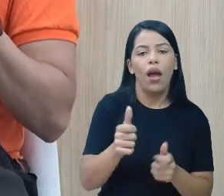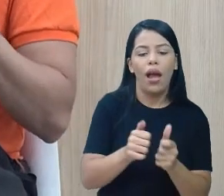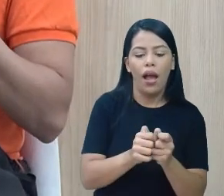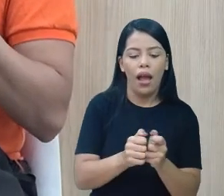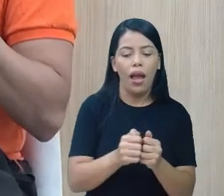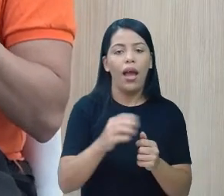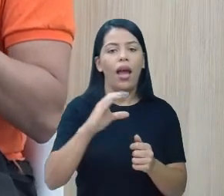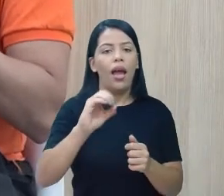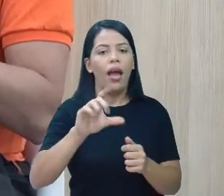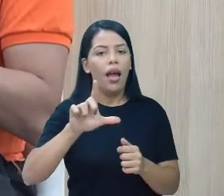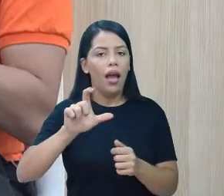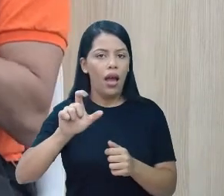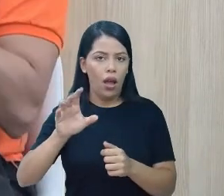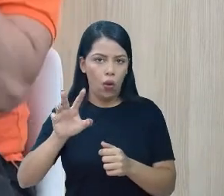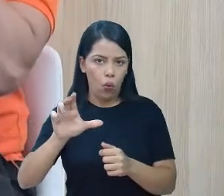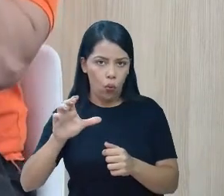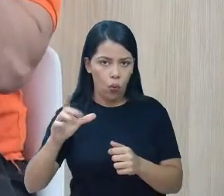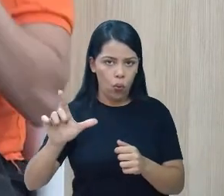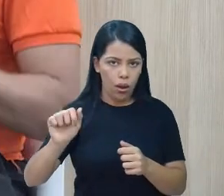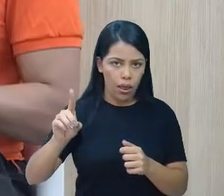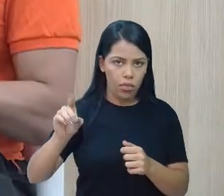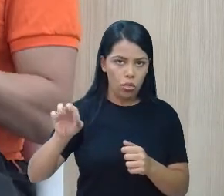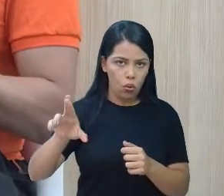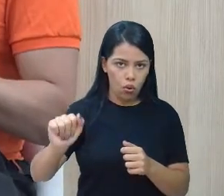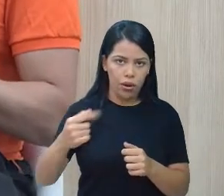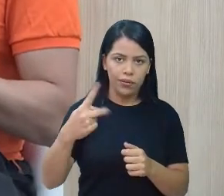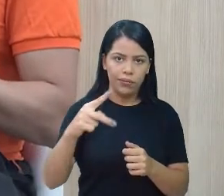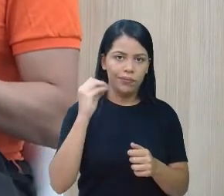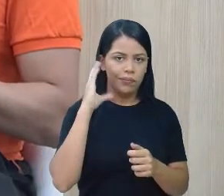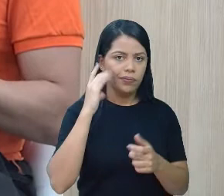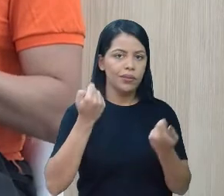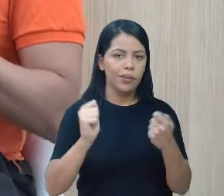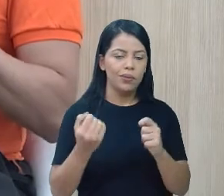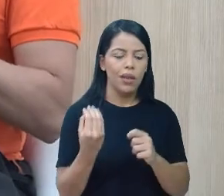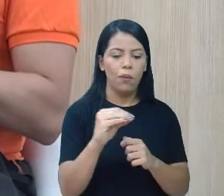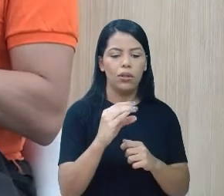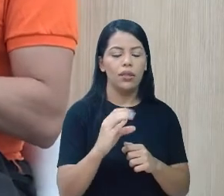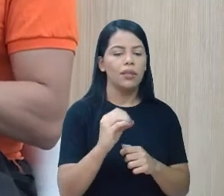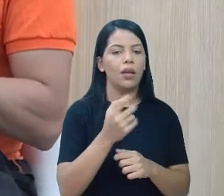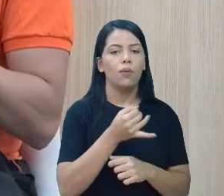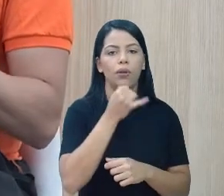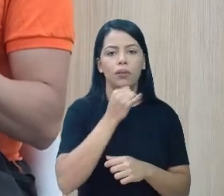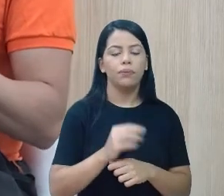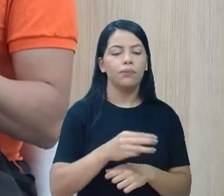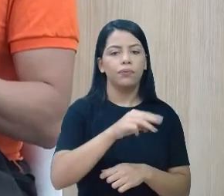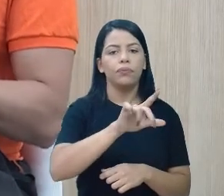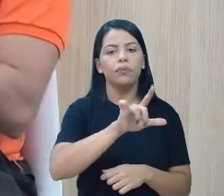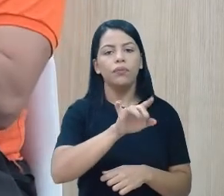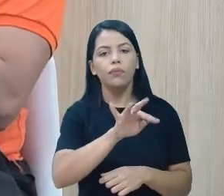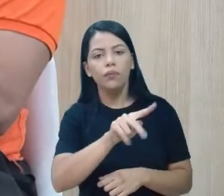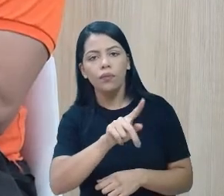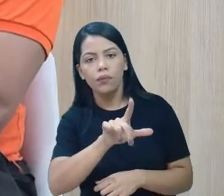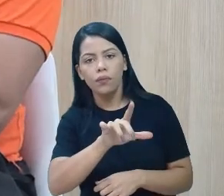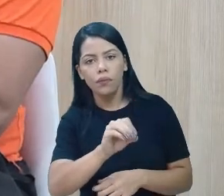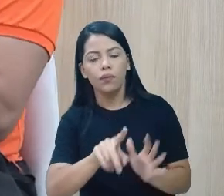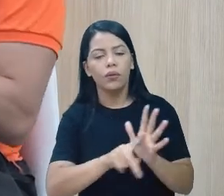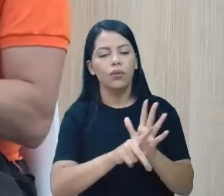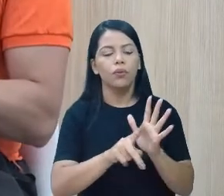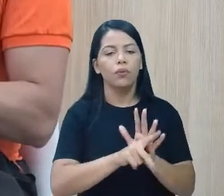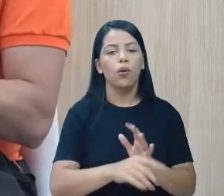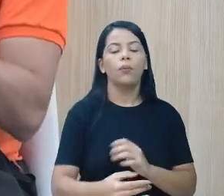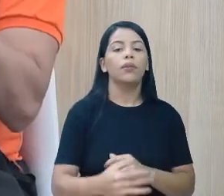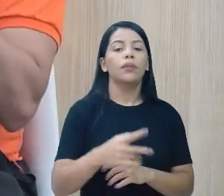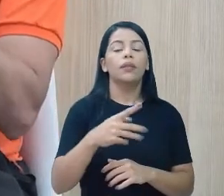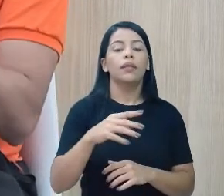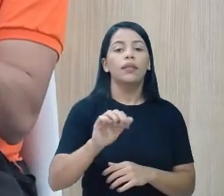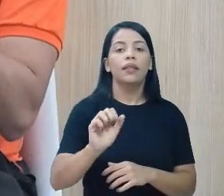na calculadora aí do celular, você precisa colocar o zero, tá? Por exemplo, os múltiplos de 13. Aí você pega a sua calculadora,